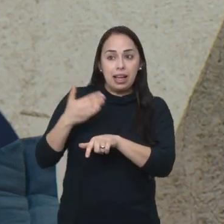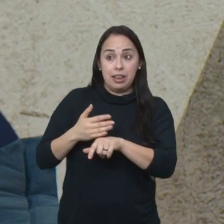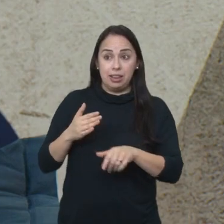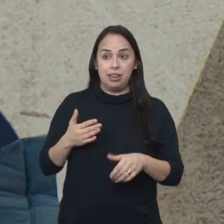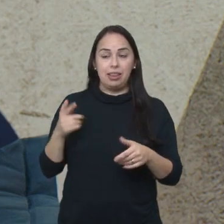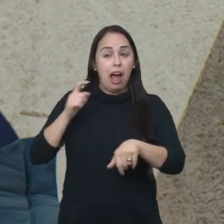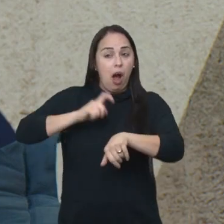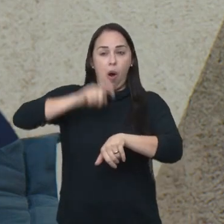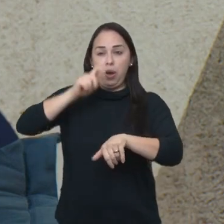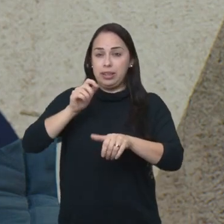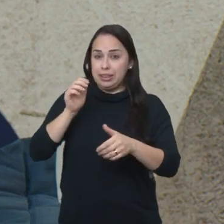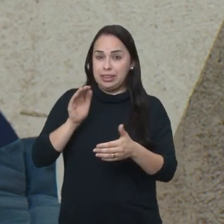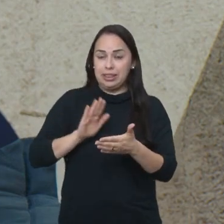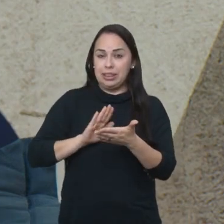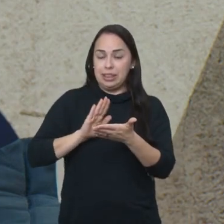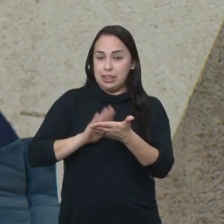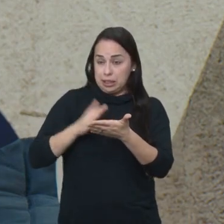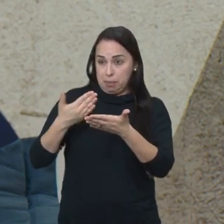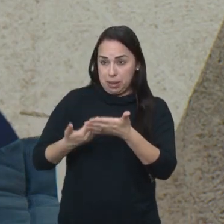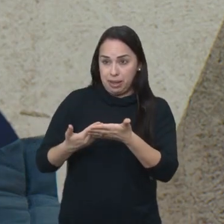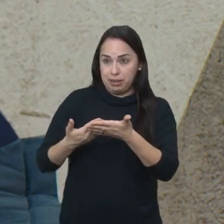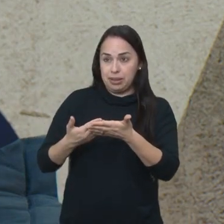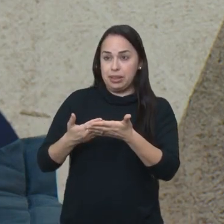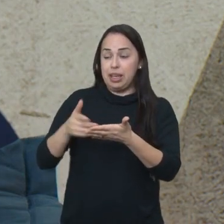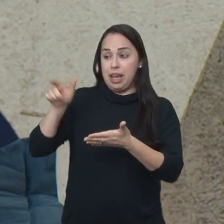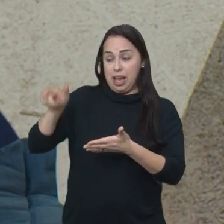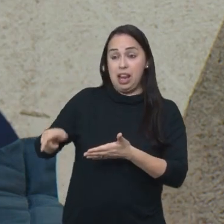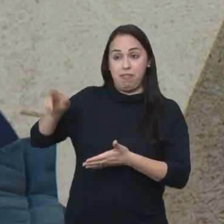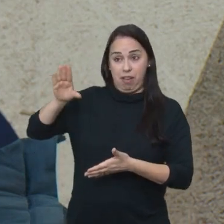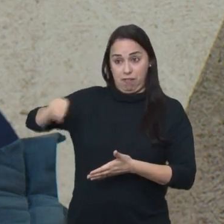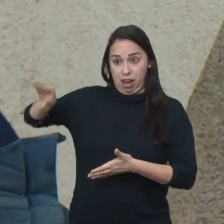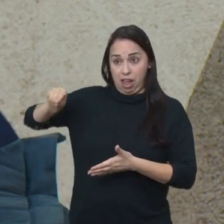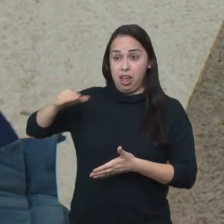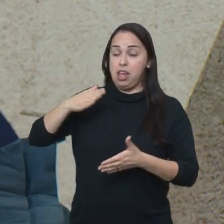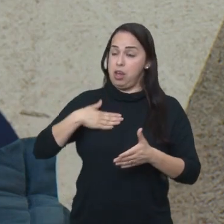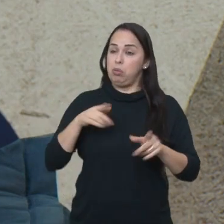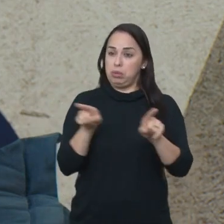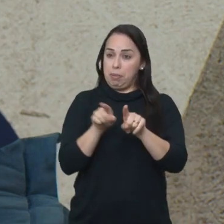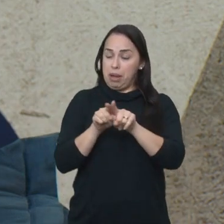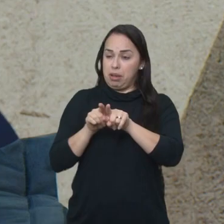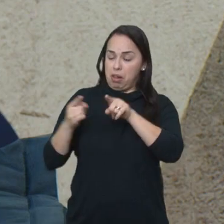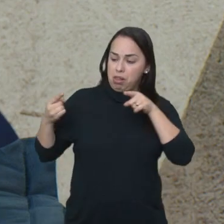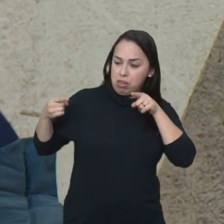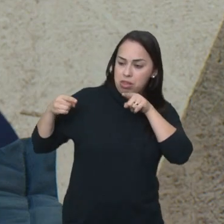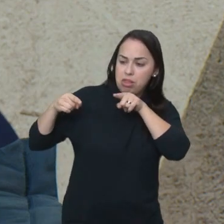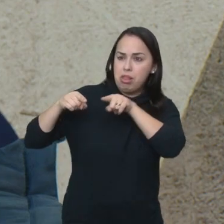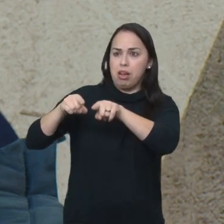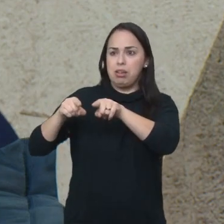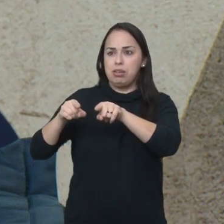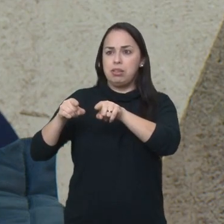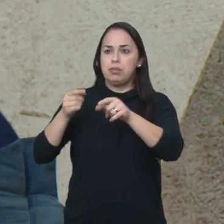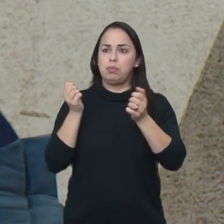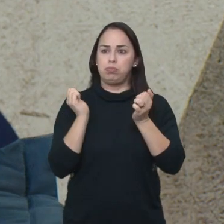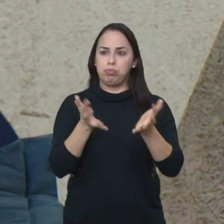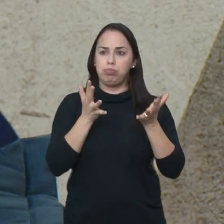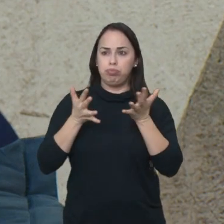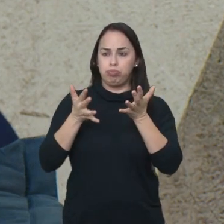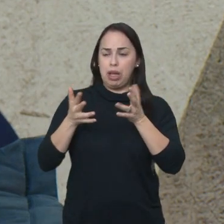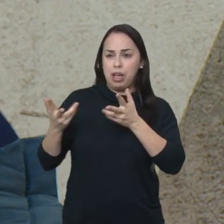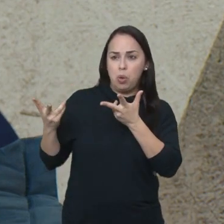que eu for interpretar, assim como ele vai treinar a fala dele, eu preciso estar com a minha sinalização treinada.